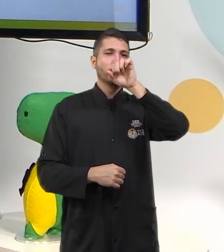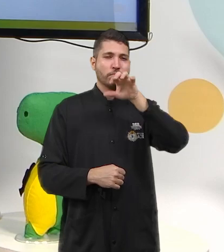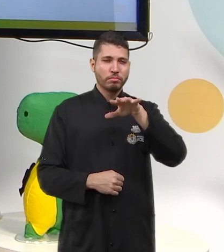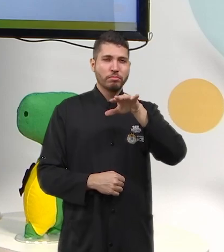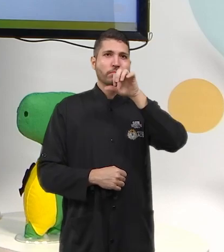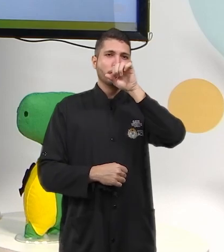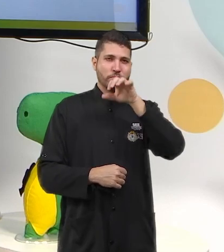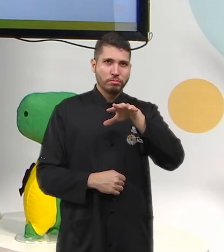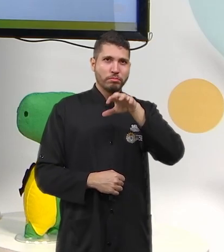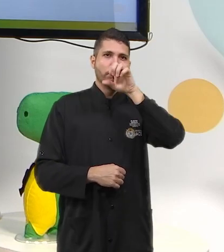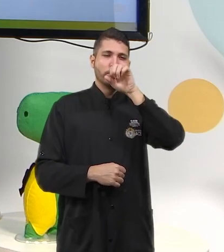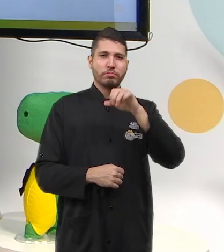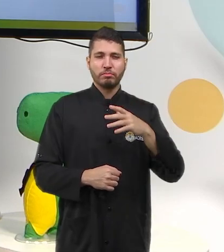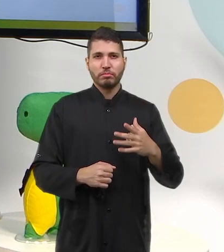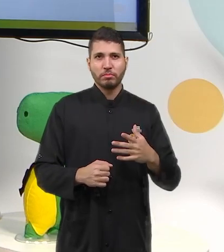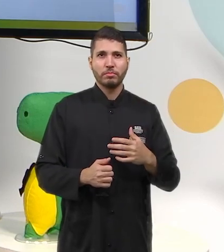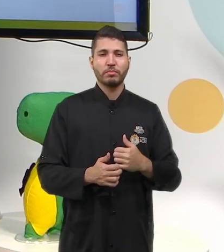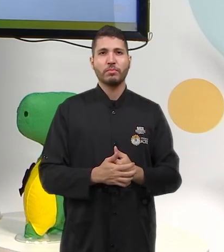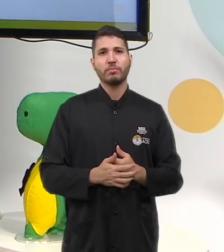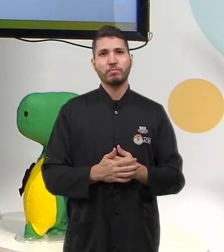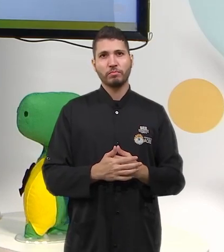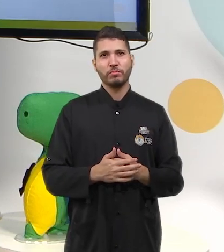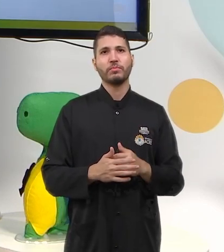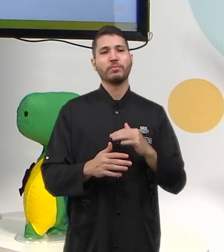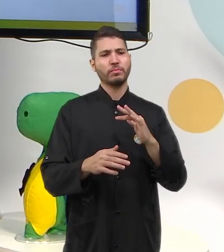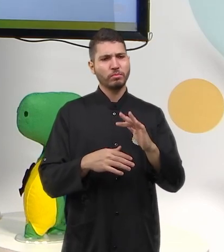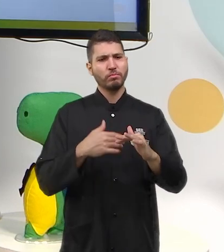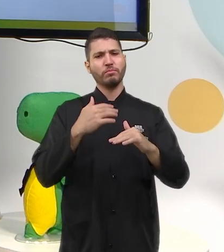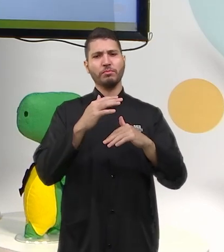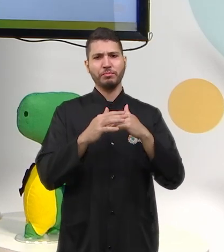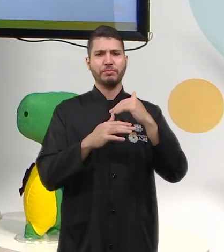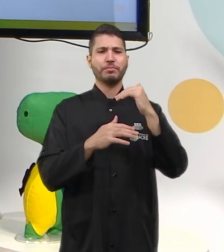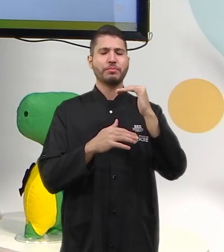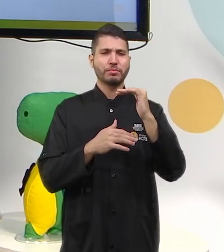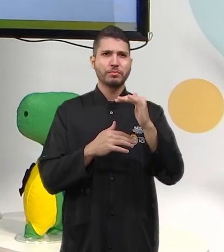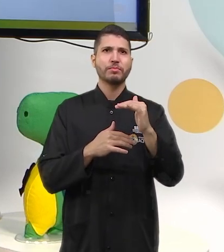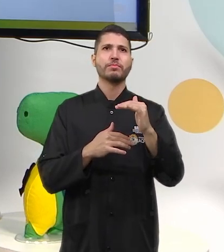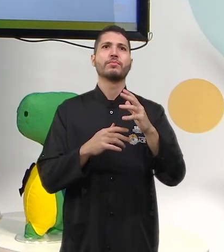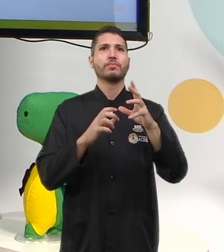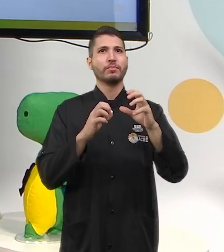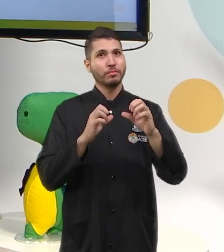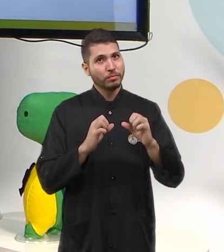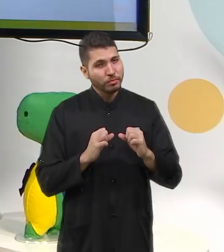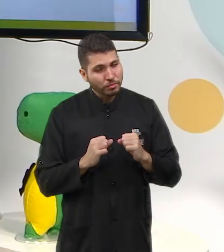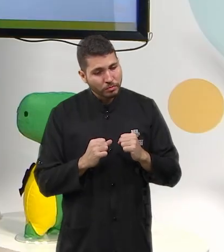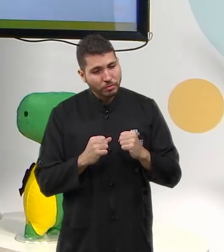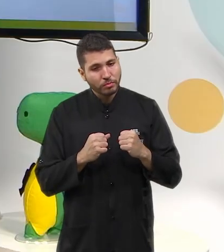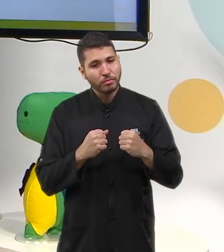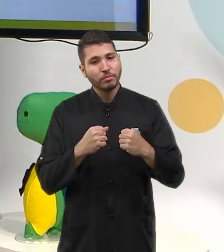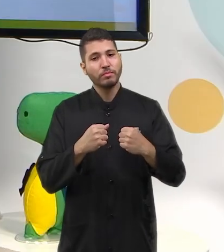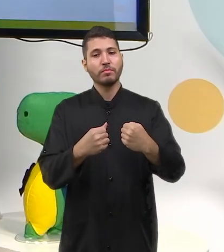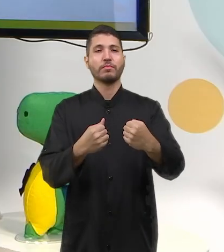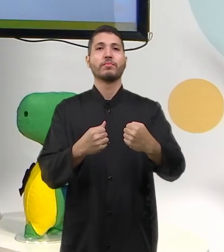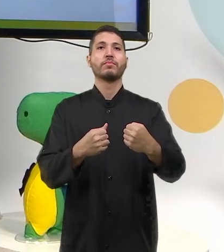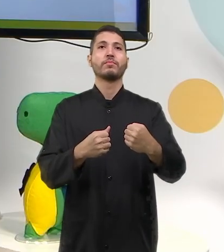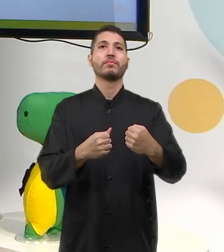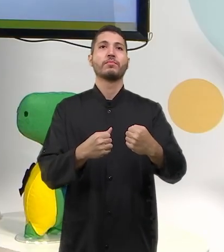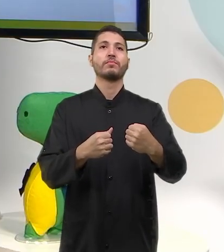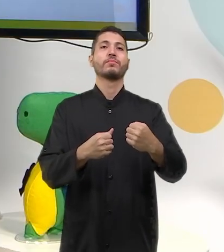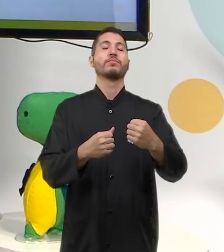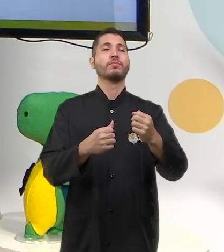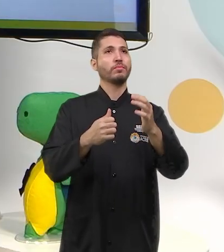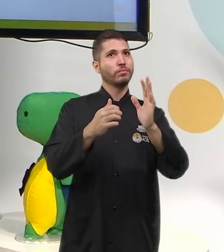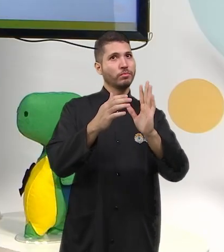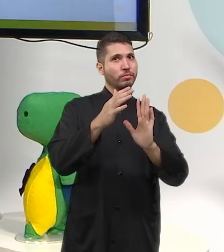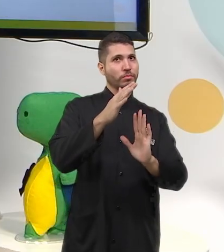E você, ao longo do processo, ao longo dessa caminhada, você vai resistindo até chegar ao seu limite. Diferente